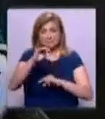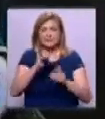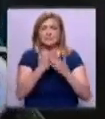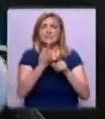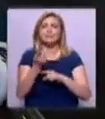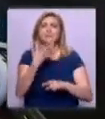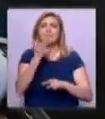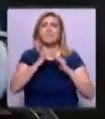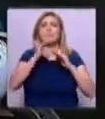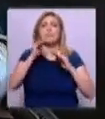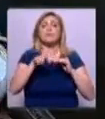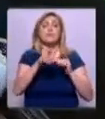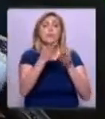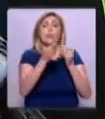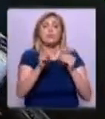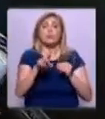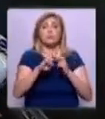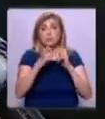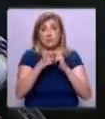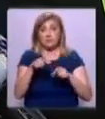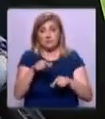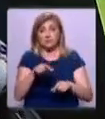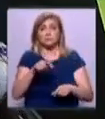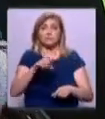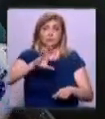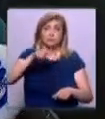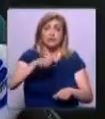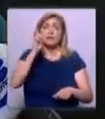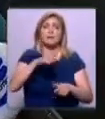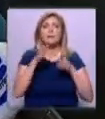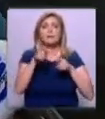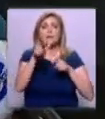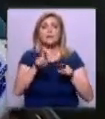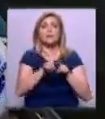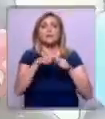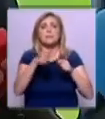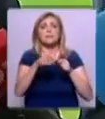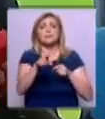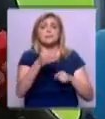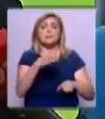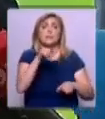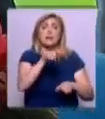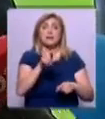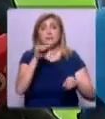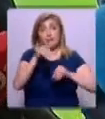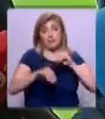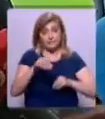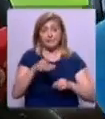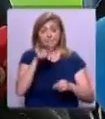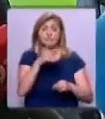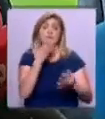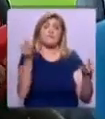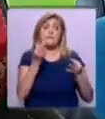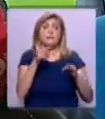visam menos resolver os problemas do país e mais ajudar o Partido Socialista para as eleições. Elas são claramente